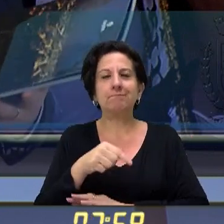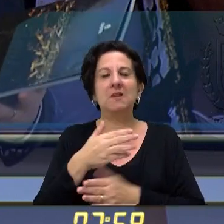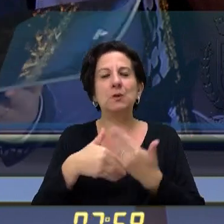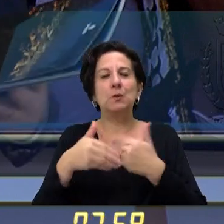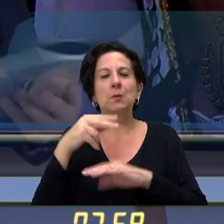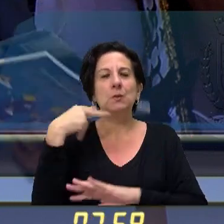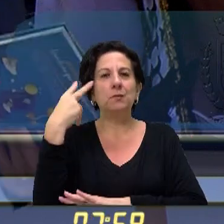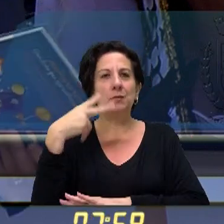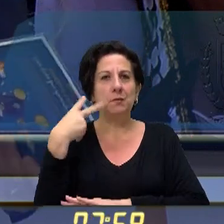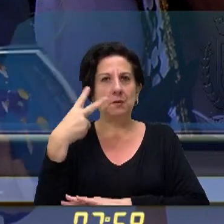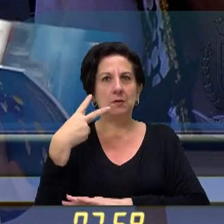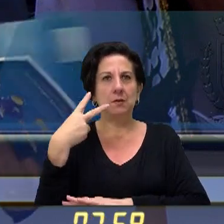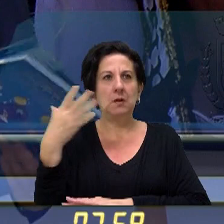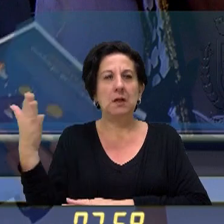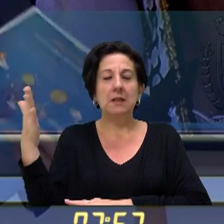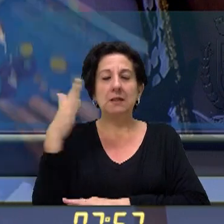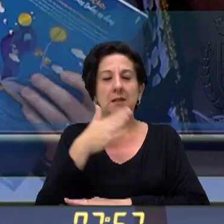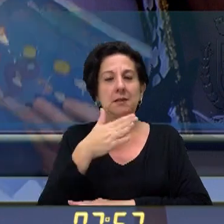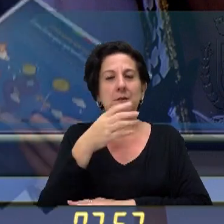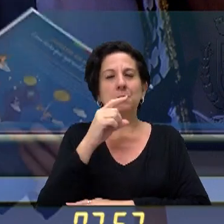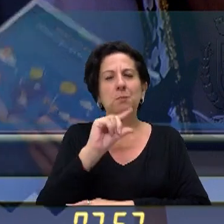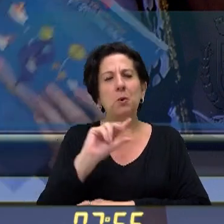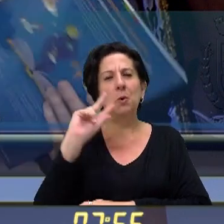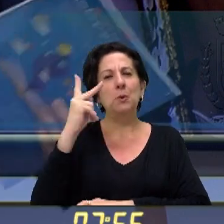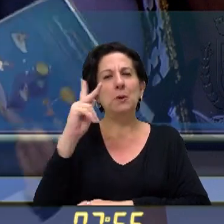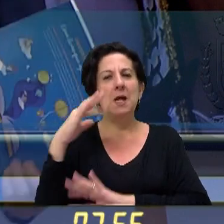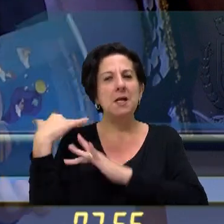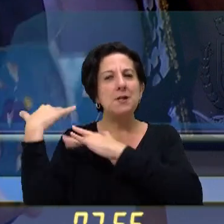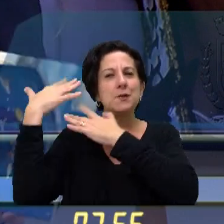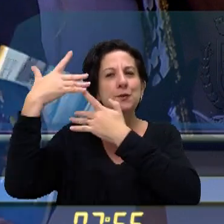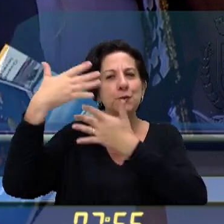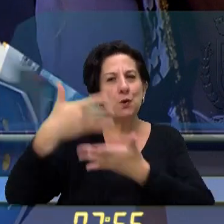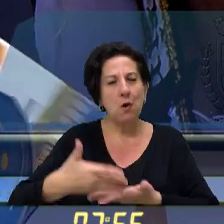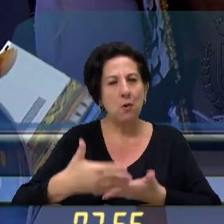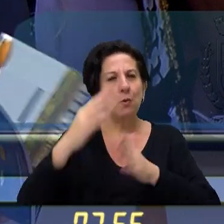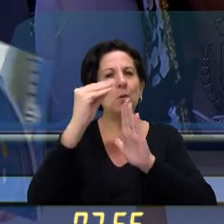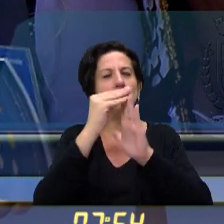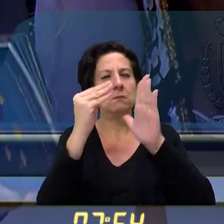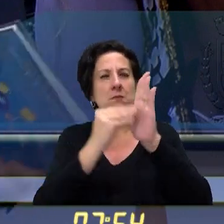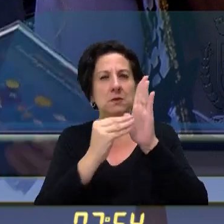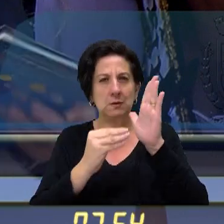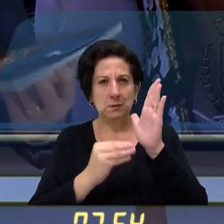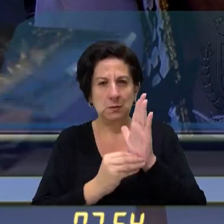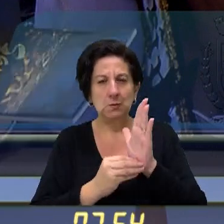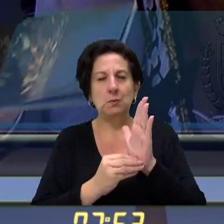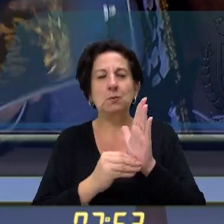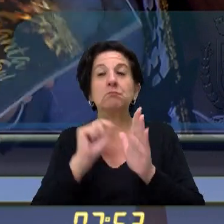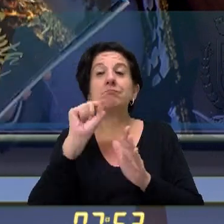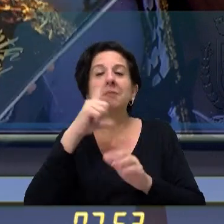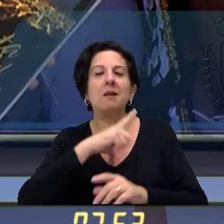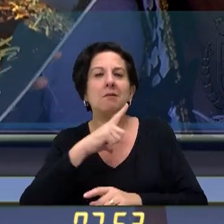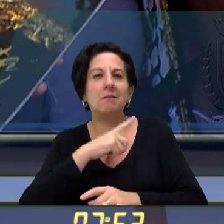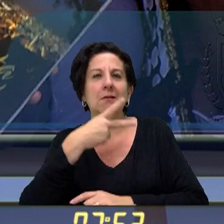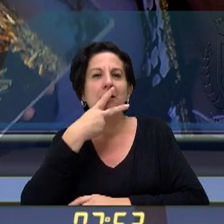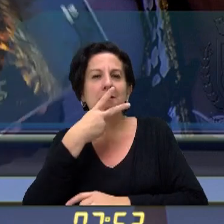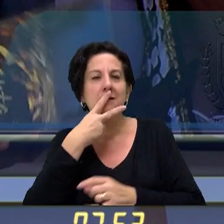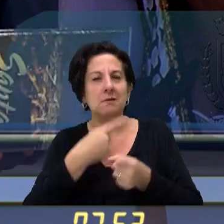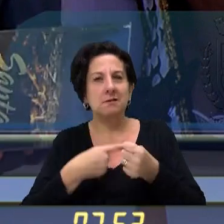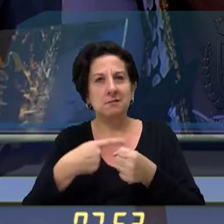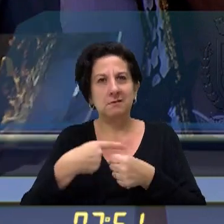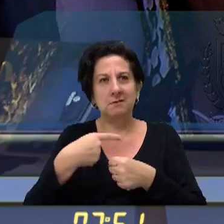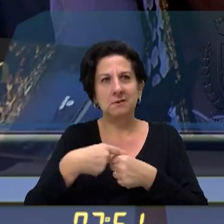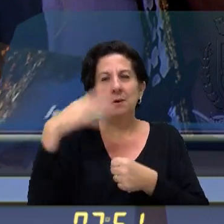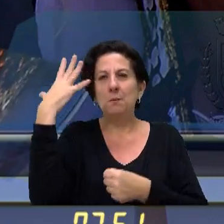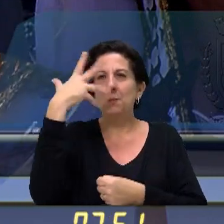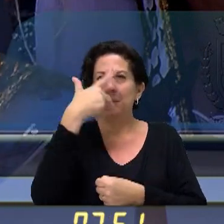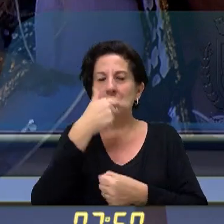vereadores, trazendo um pouco da história, do conteúdo e da riqueza de Santa Cruz do Sul. Um belo trabalho, quero